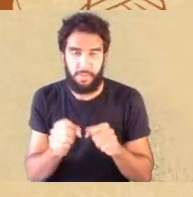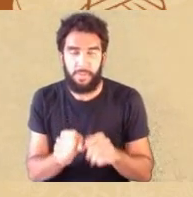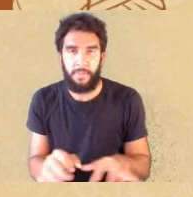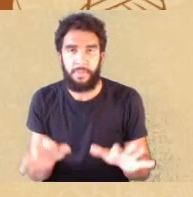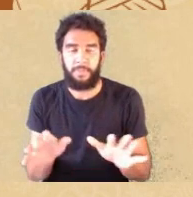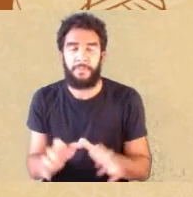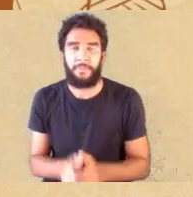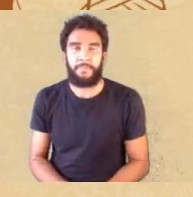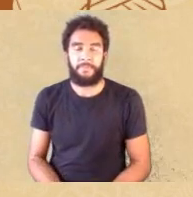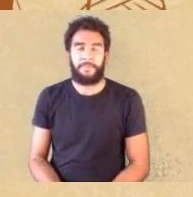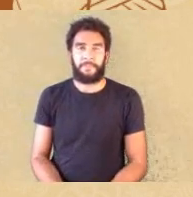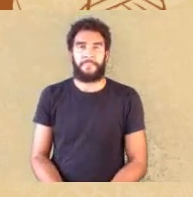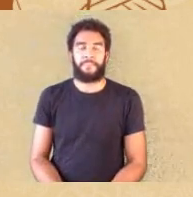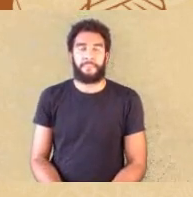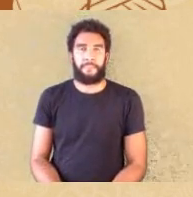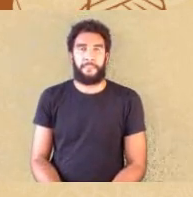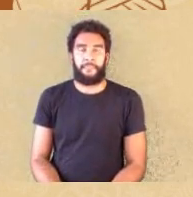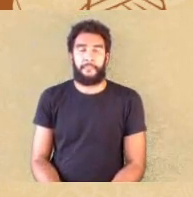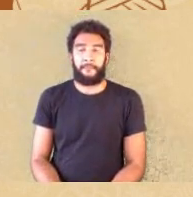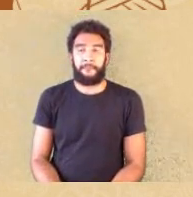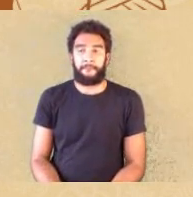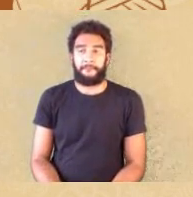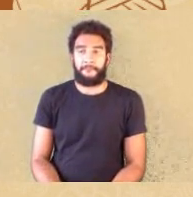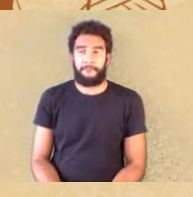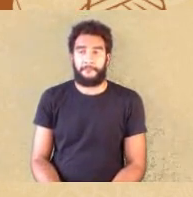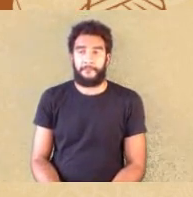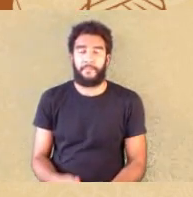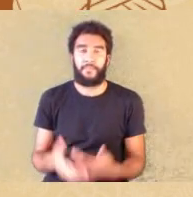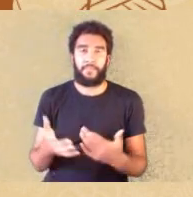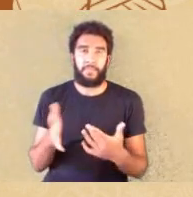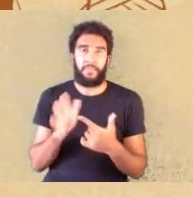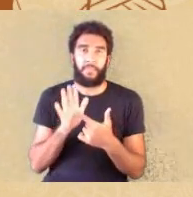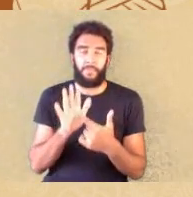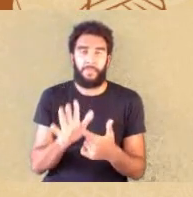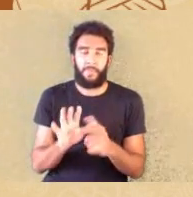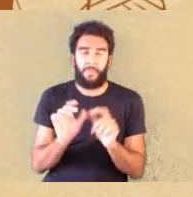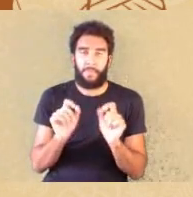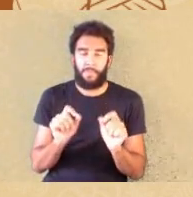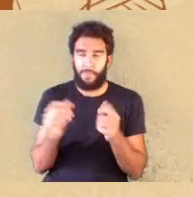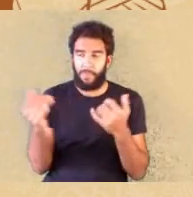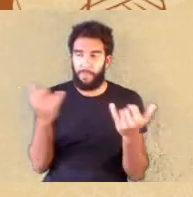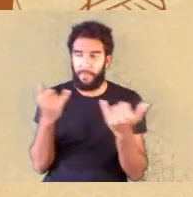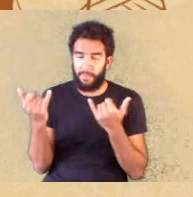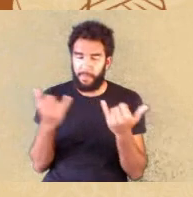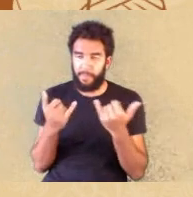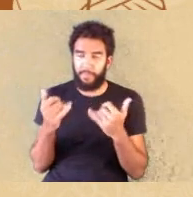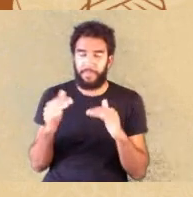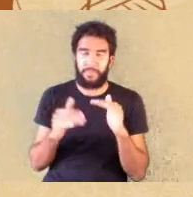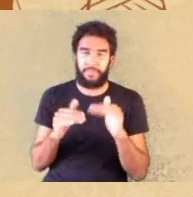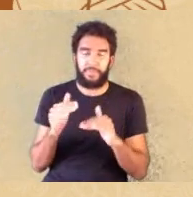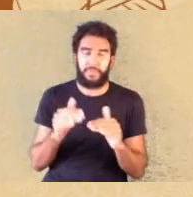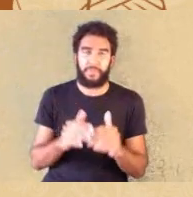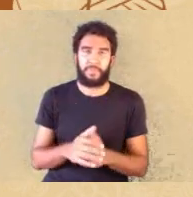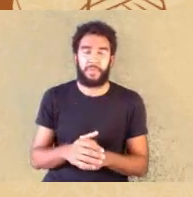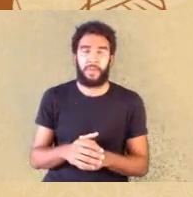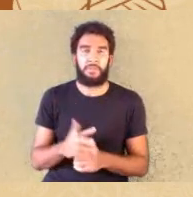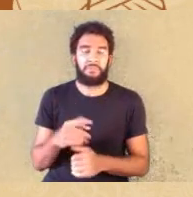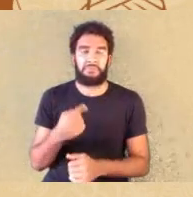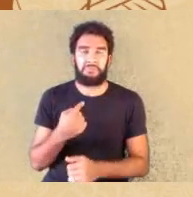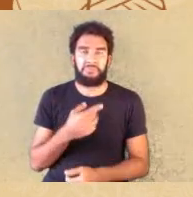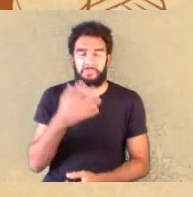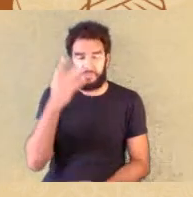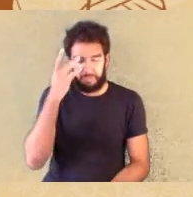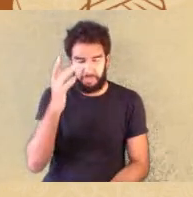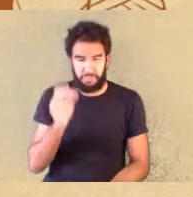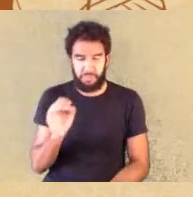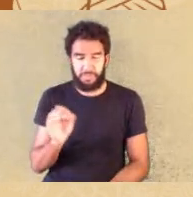assim, estereotiparam muito a população. Os dados vêm muito das pesquisas sobre HIV-AIDS, o que gera, o